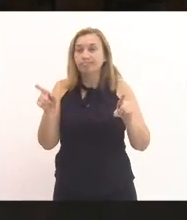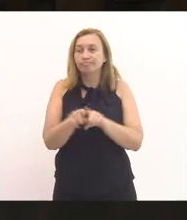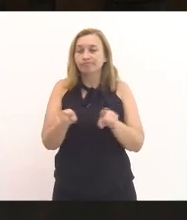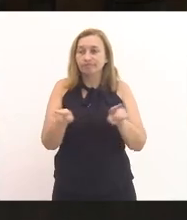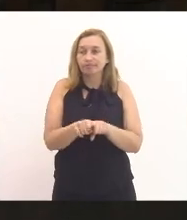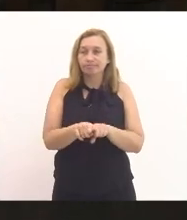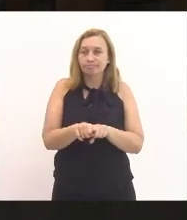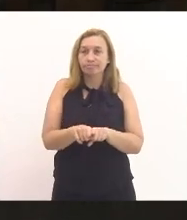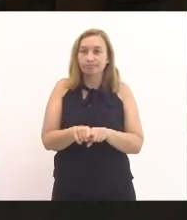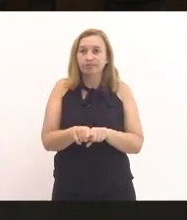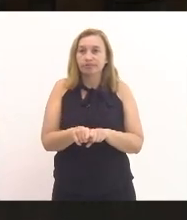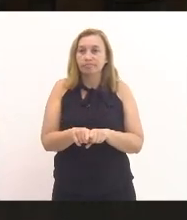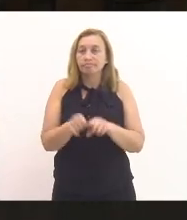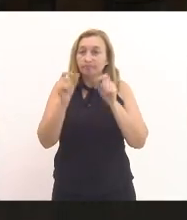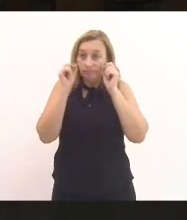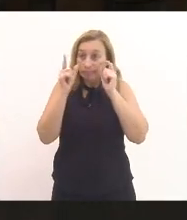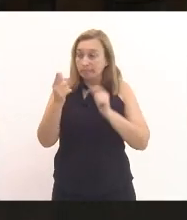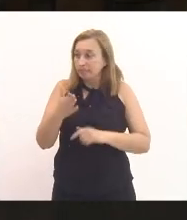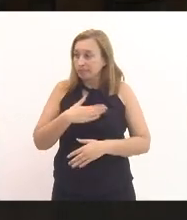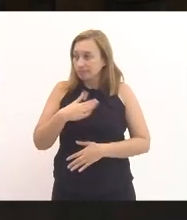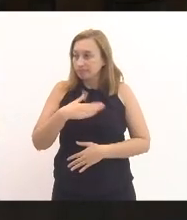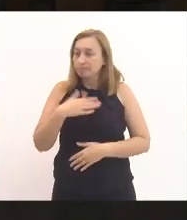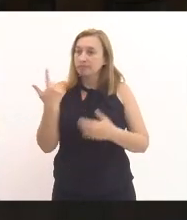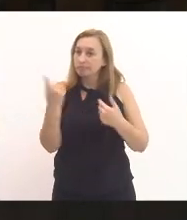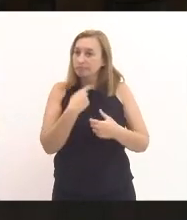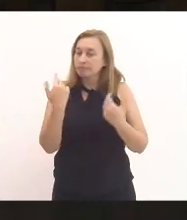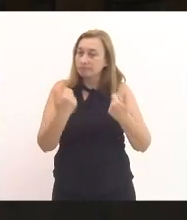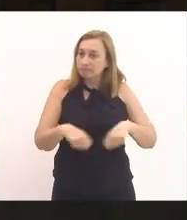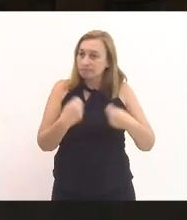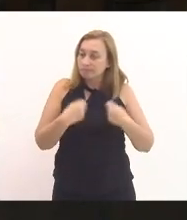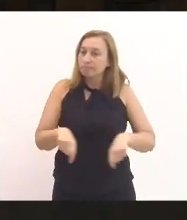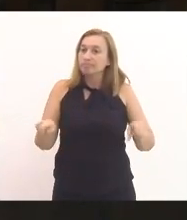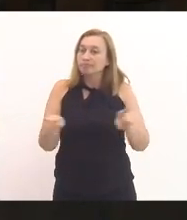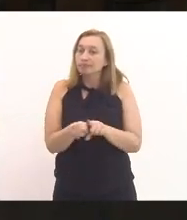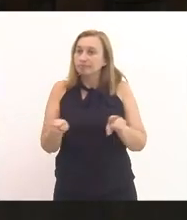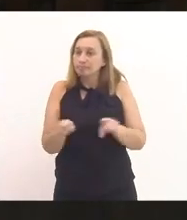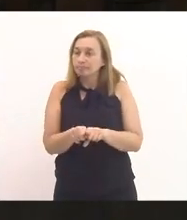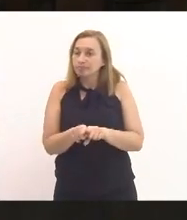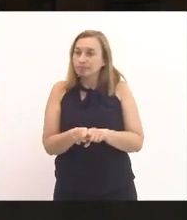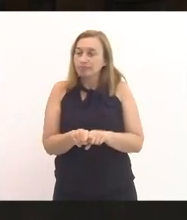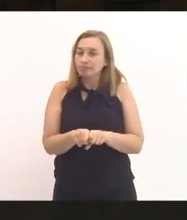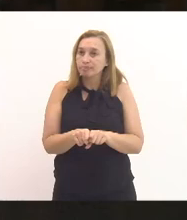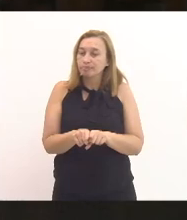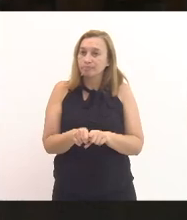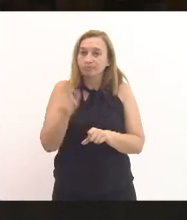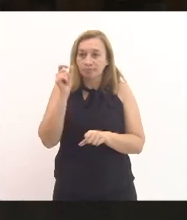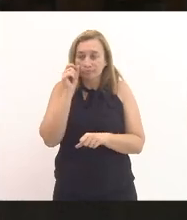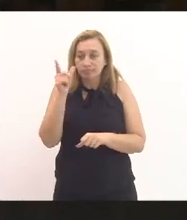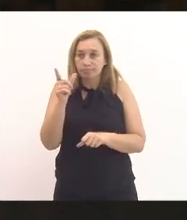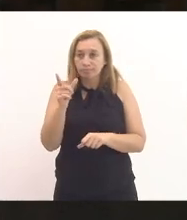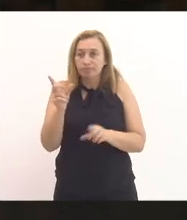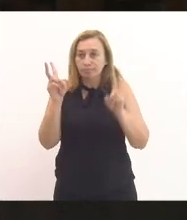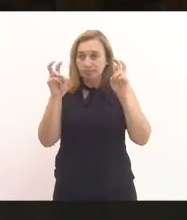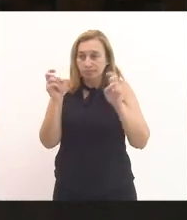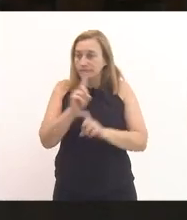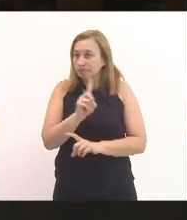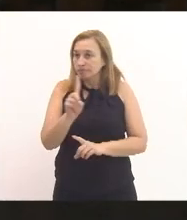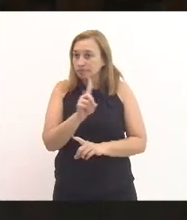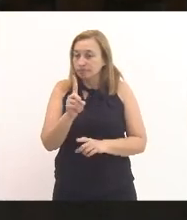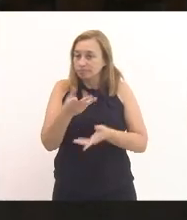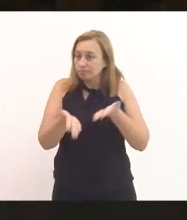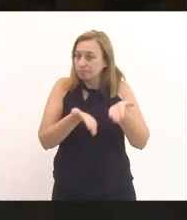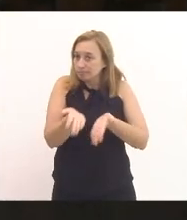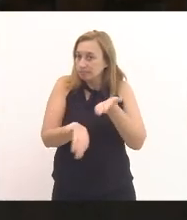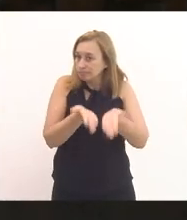também e fica aqui o meu Alerta nós precisamos acordar também para um fator que até hoje não foi muito